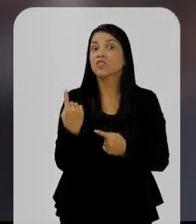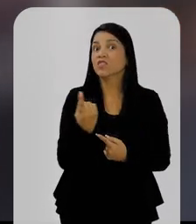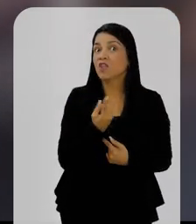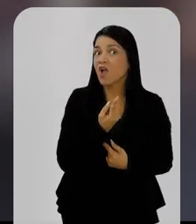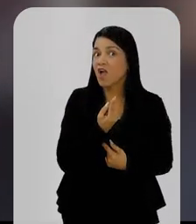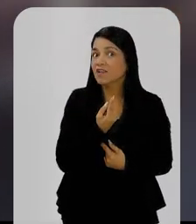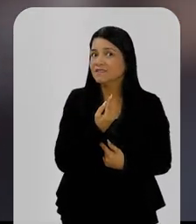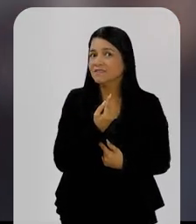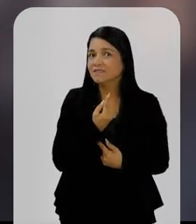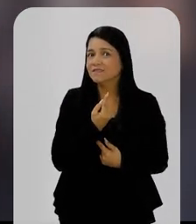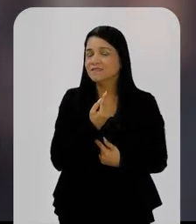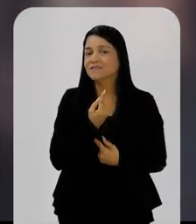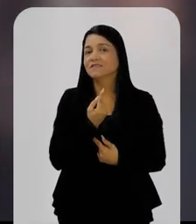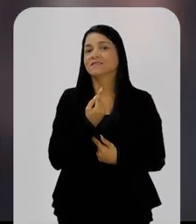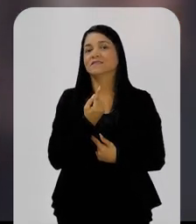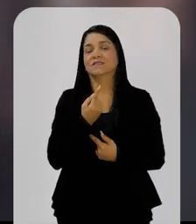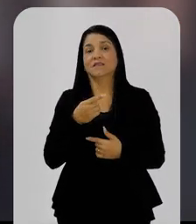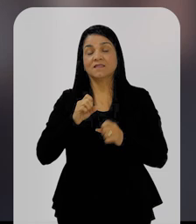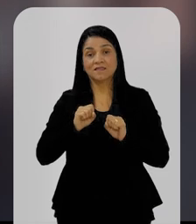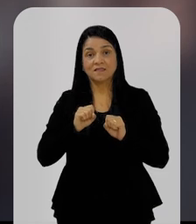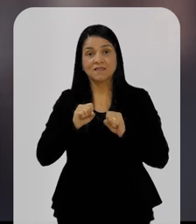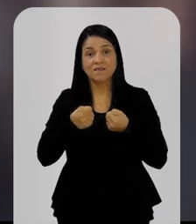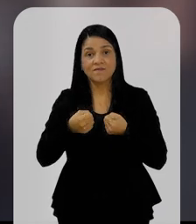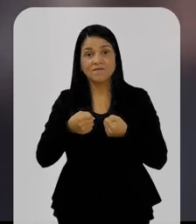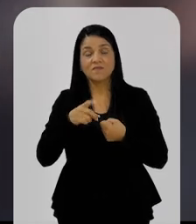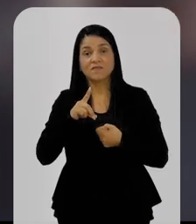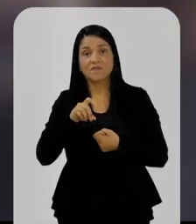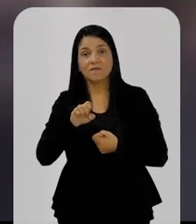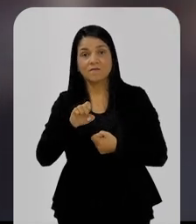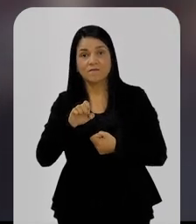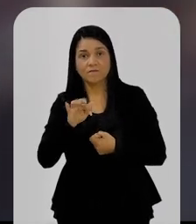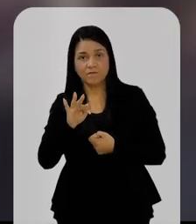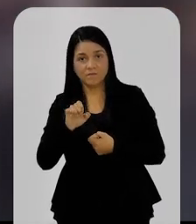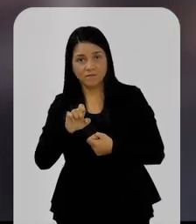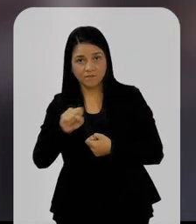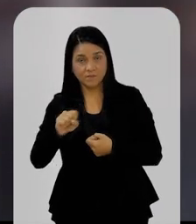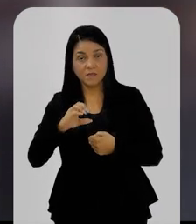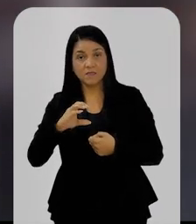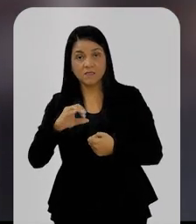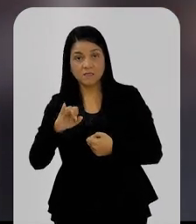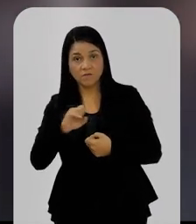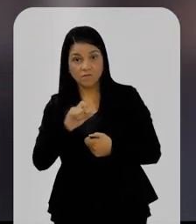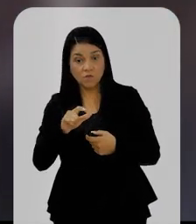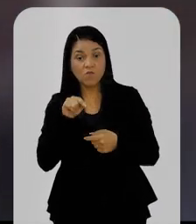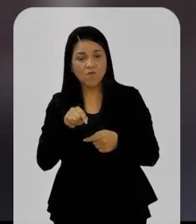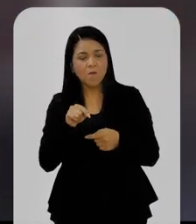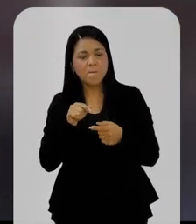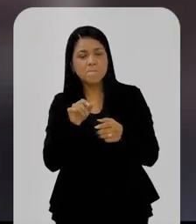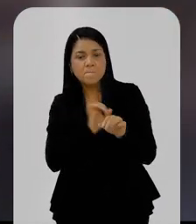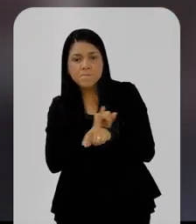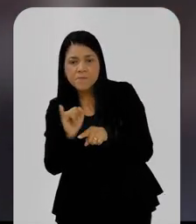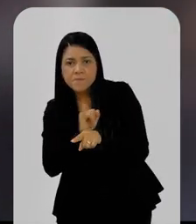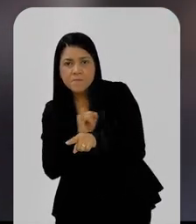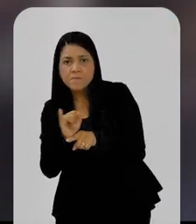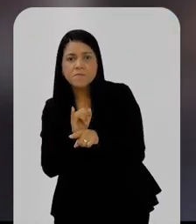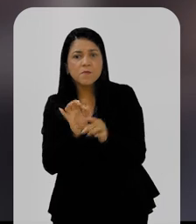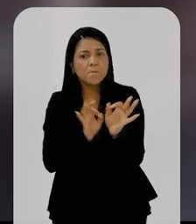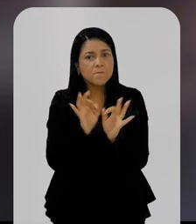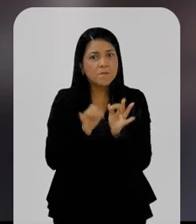nós, por exemplo, na Defesa Civil, né, temos programado para prever